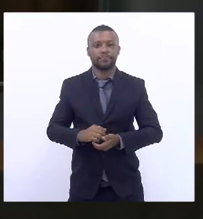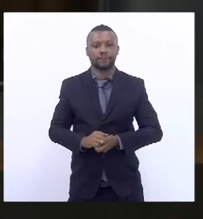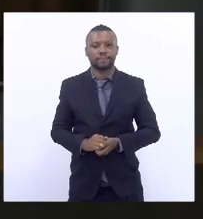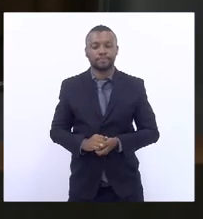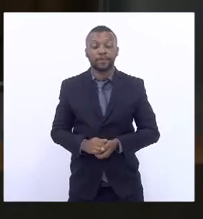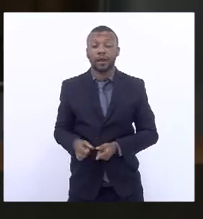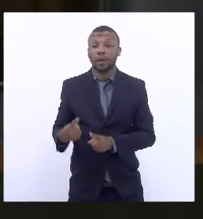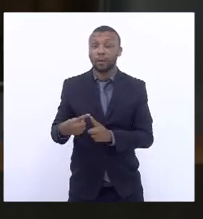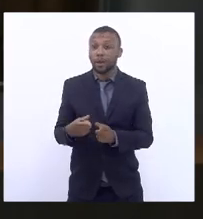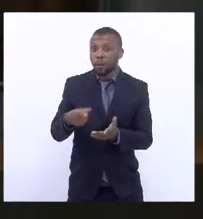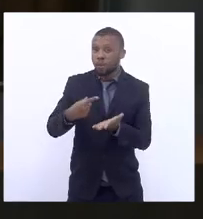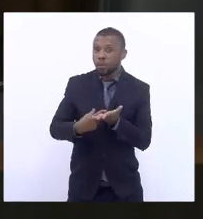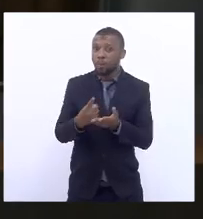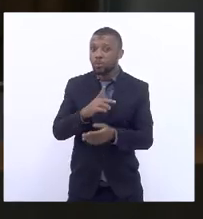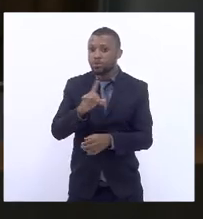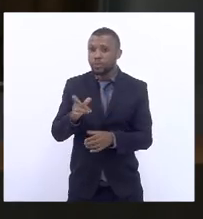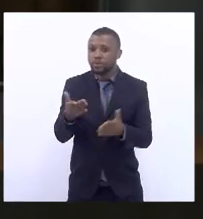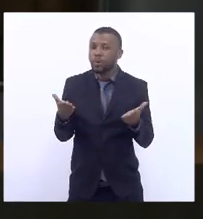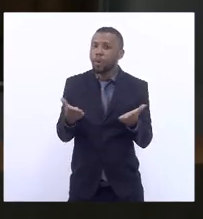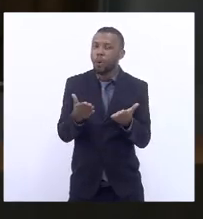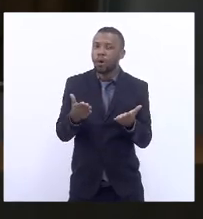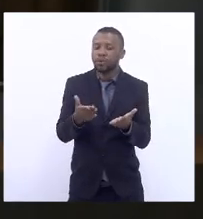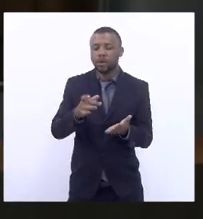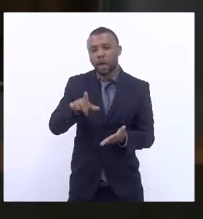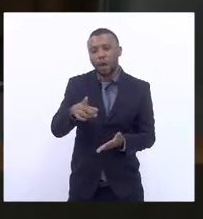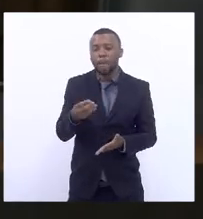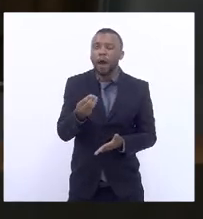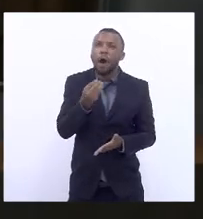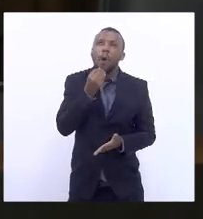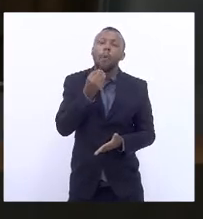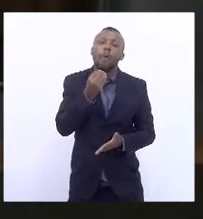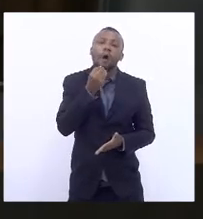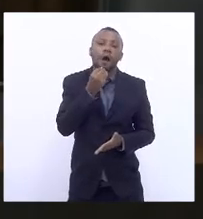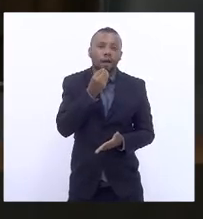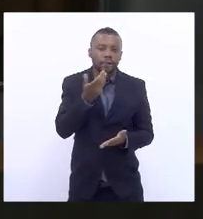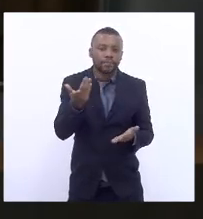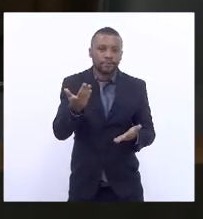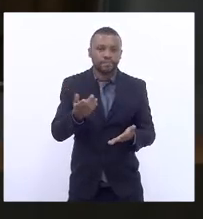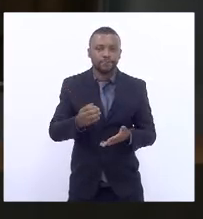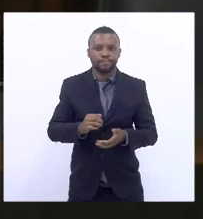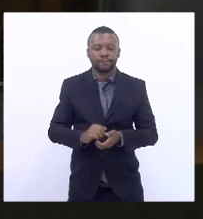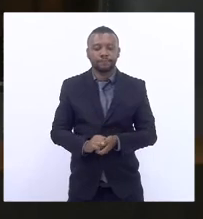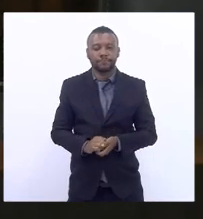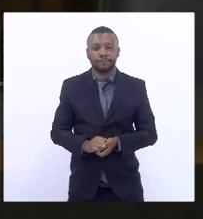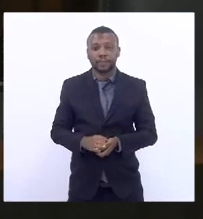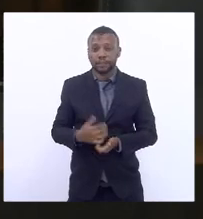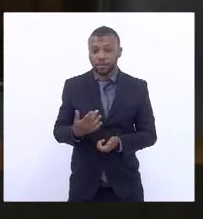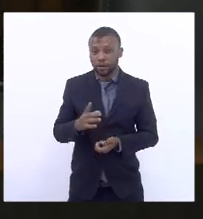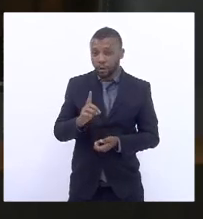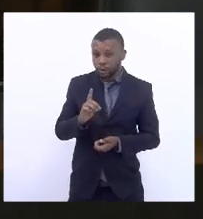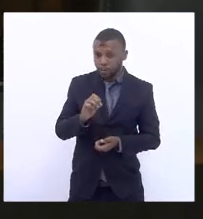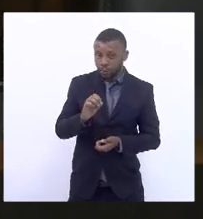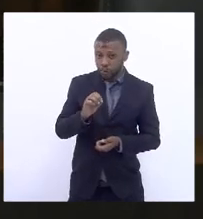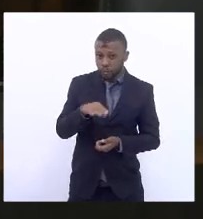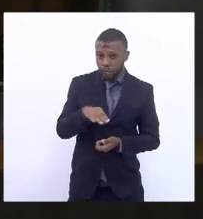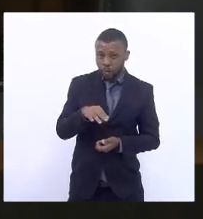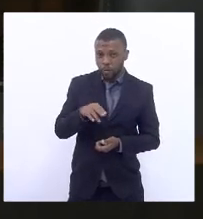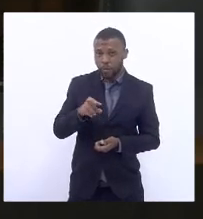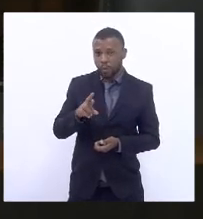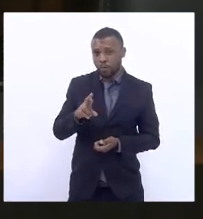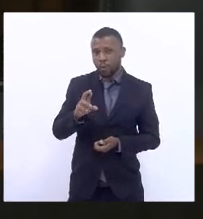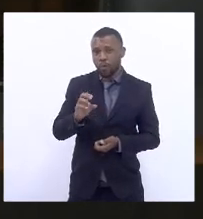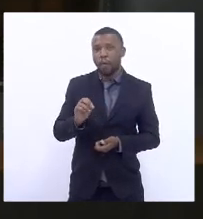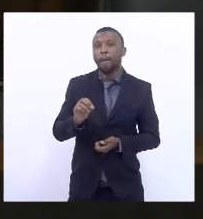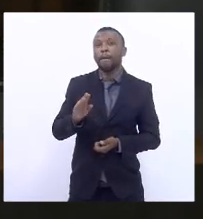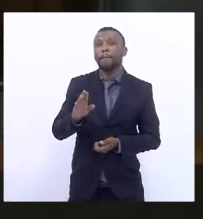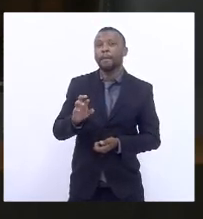o dia de hoje é oportuno para isso. E Dom Roberto, que eu intitulo